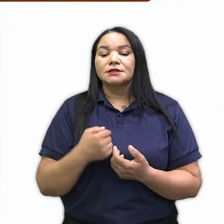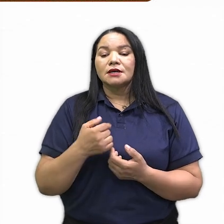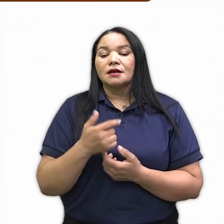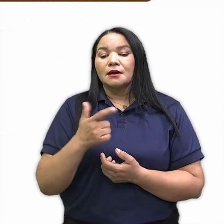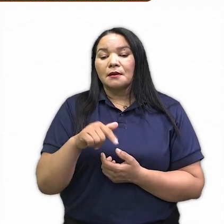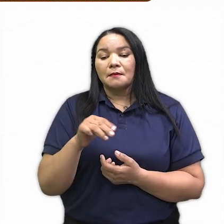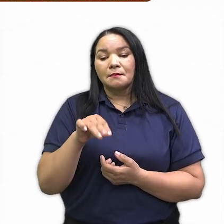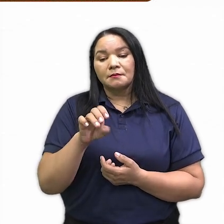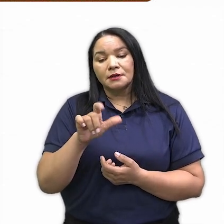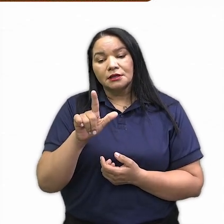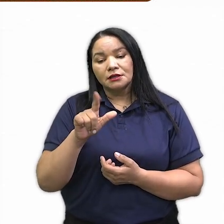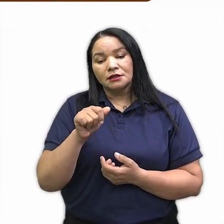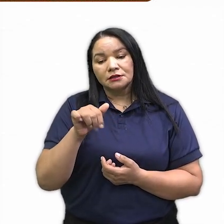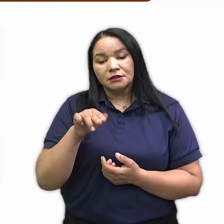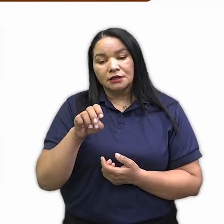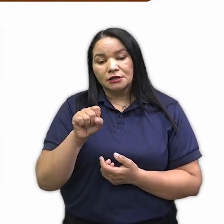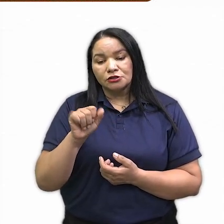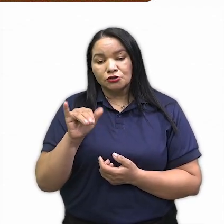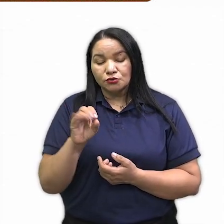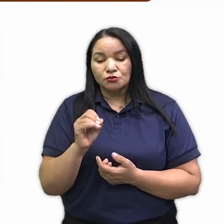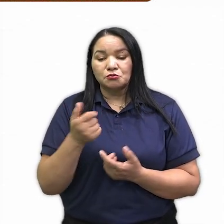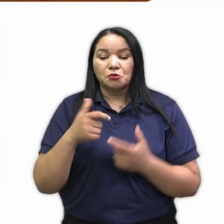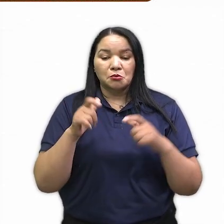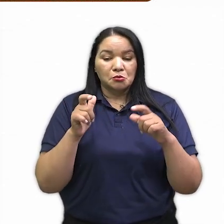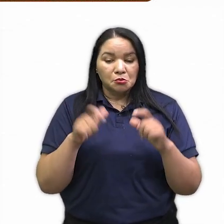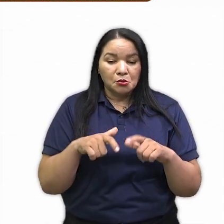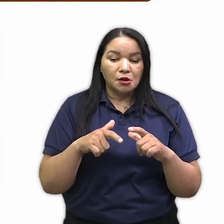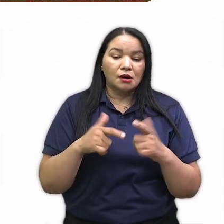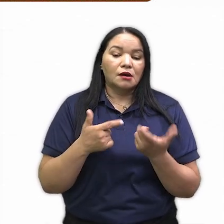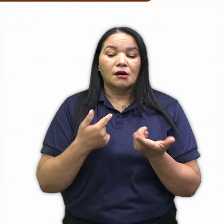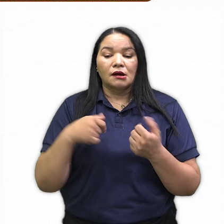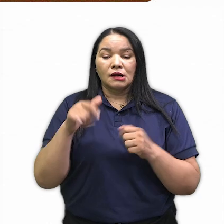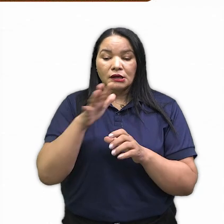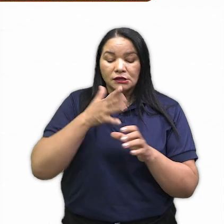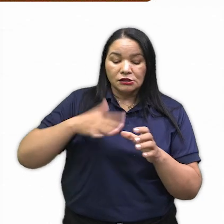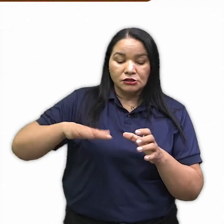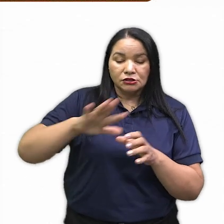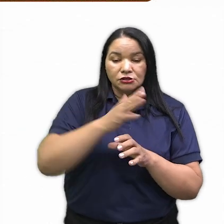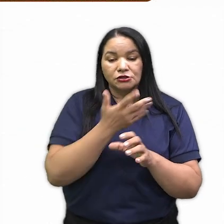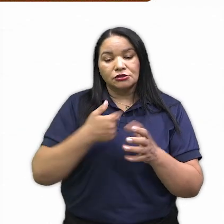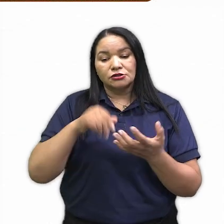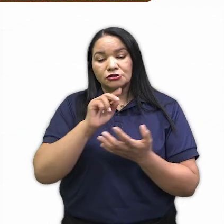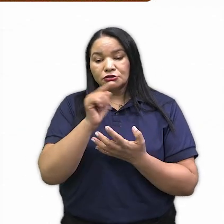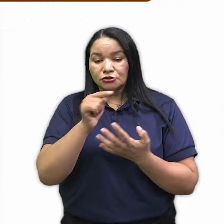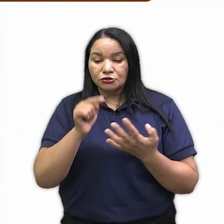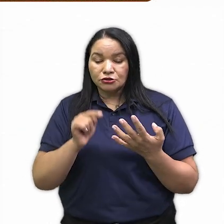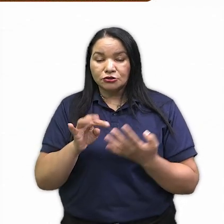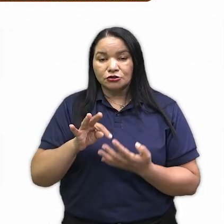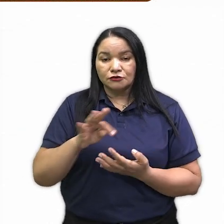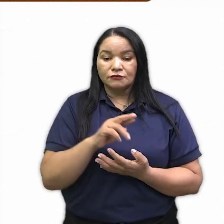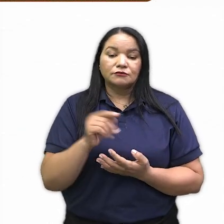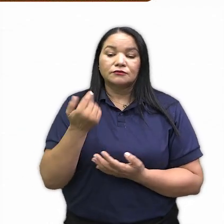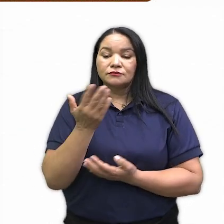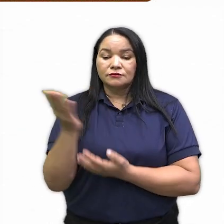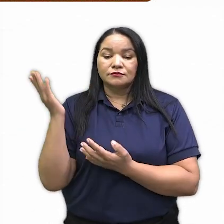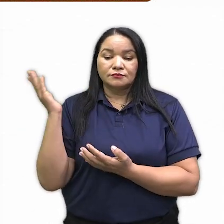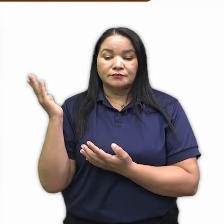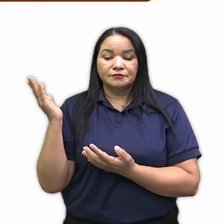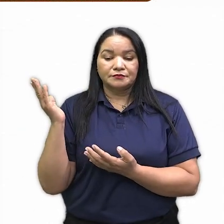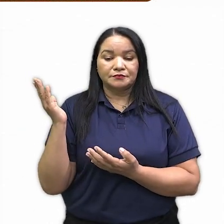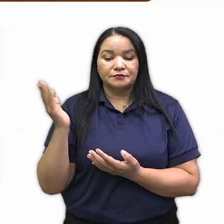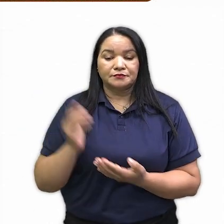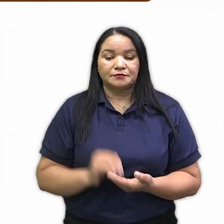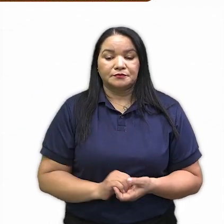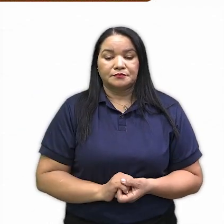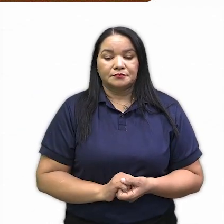ocupando países como Papua Nova Guiné, as Ilhas Salomão, Vanuatu, Fiji e também a